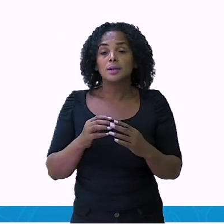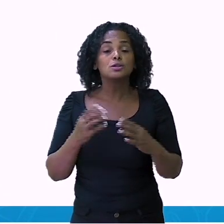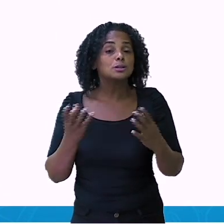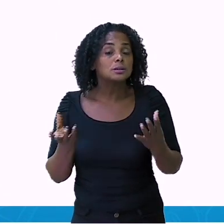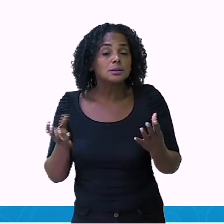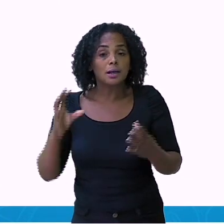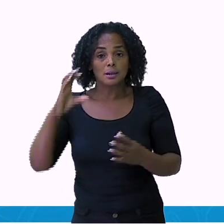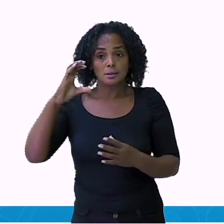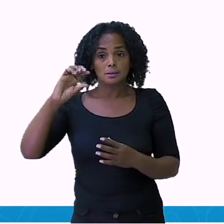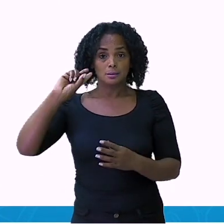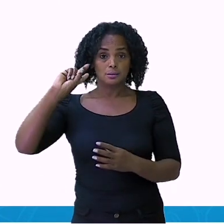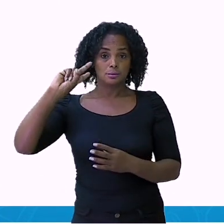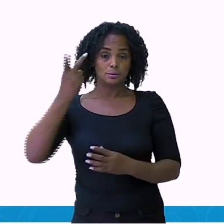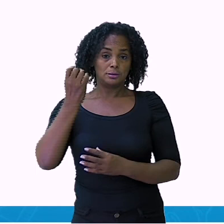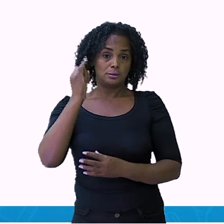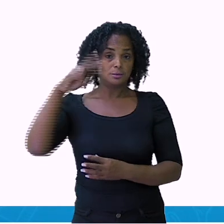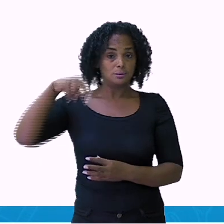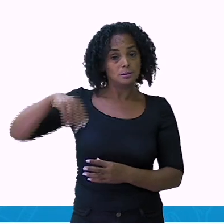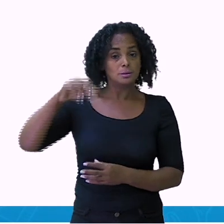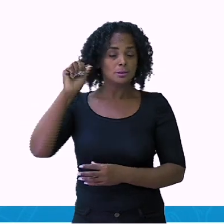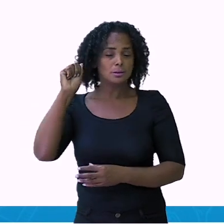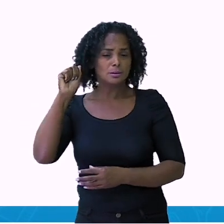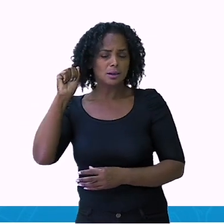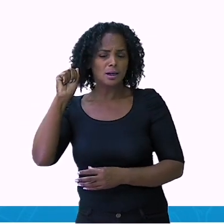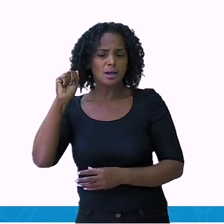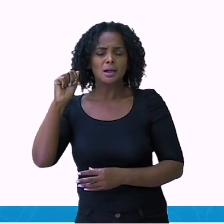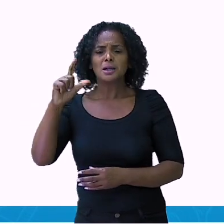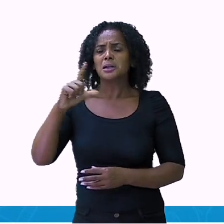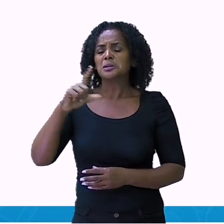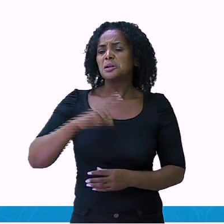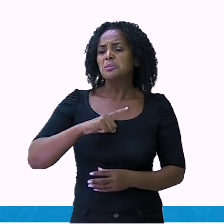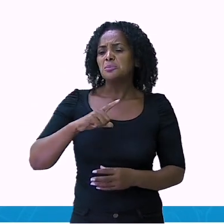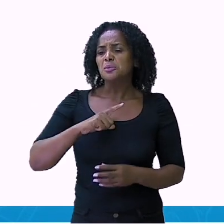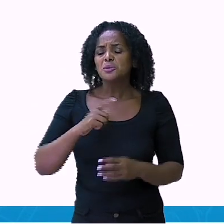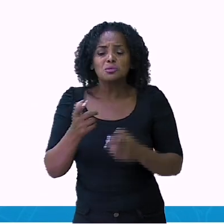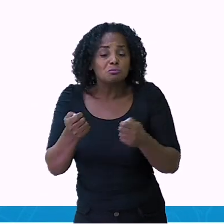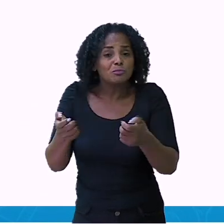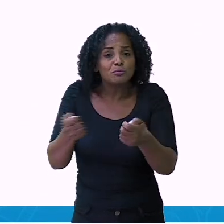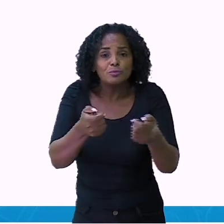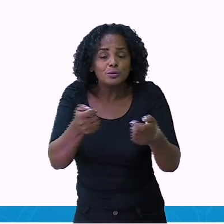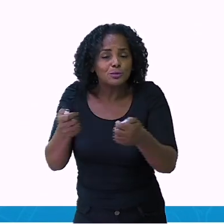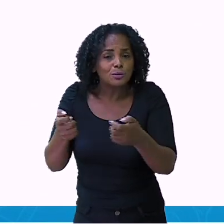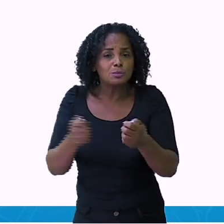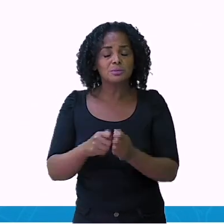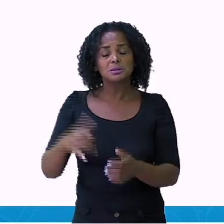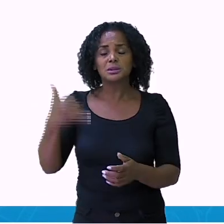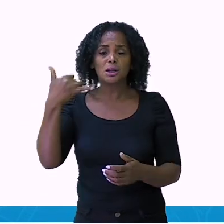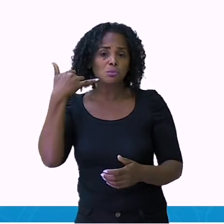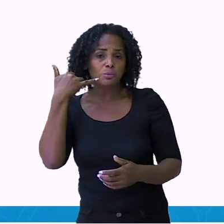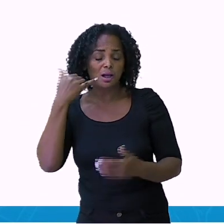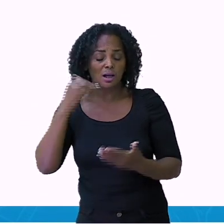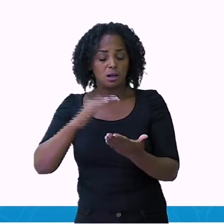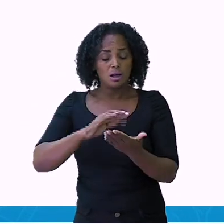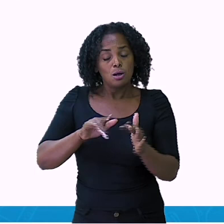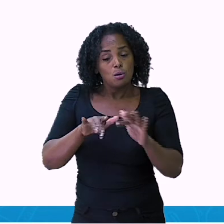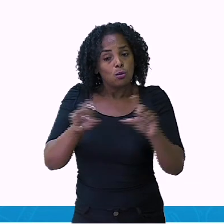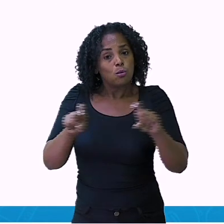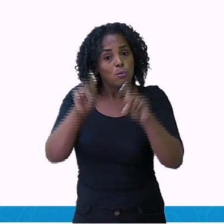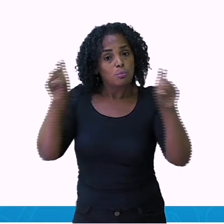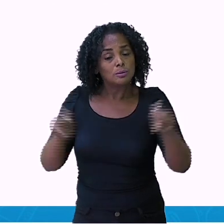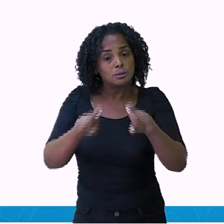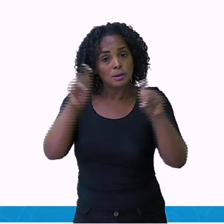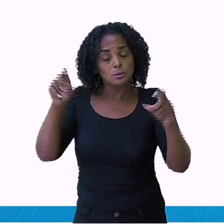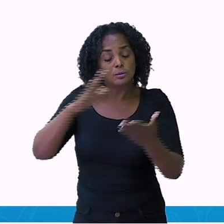os equipamentos de telecomunicações. Então a gente tem muito videogame, olha só, celular, computadores,